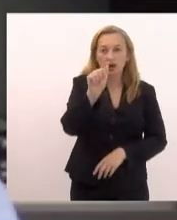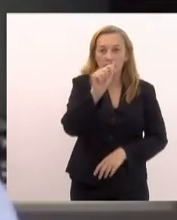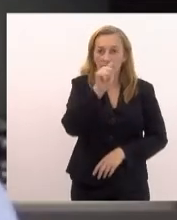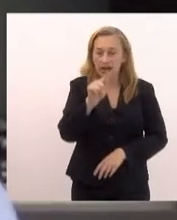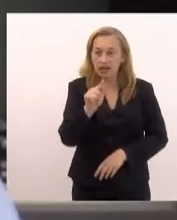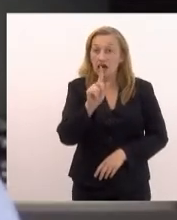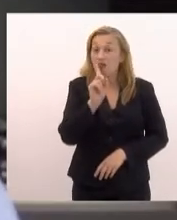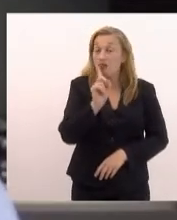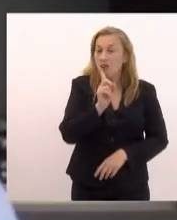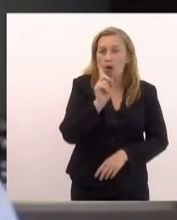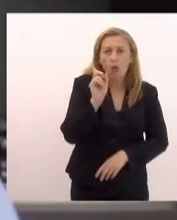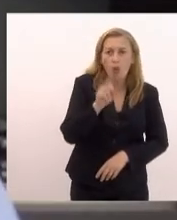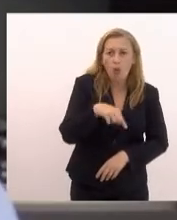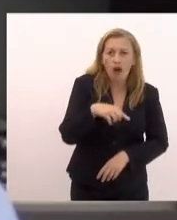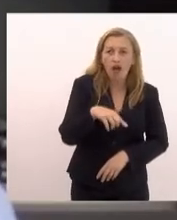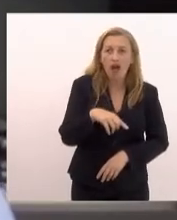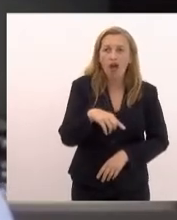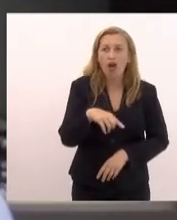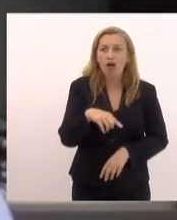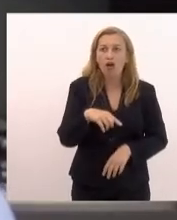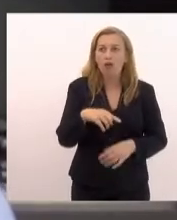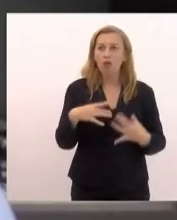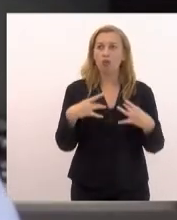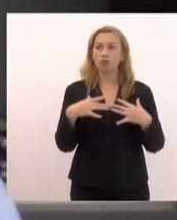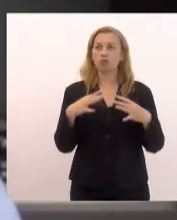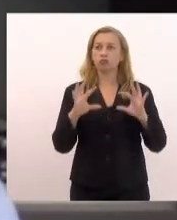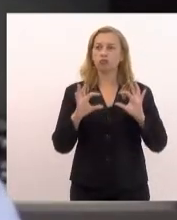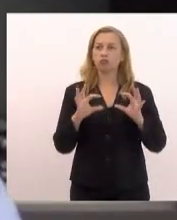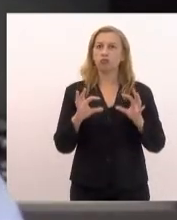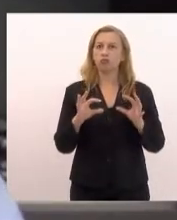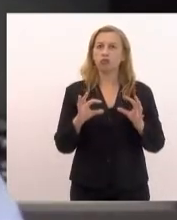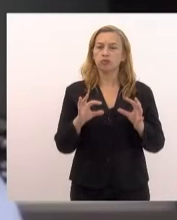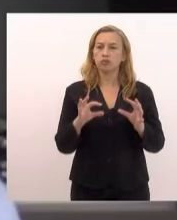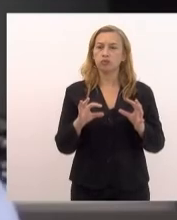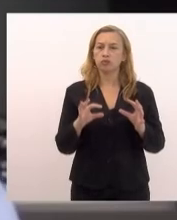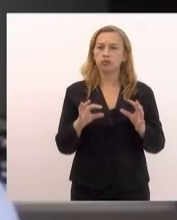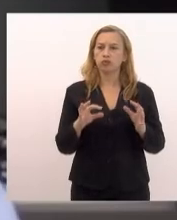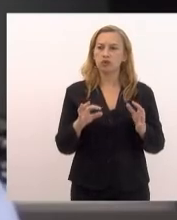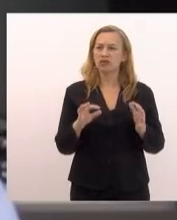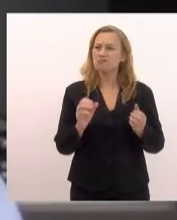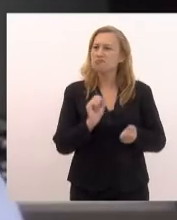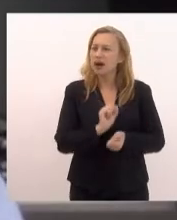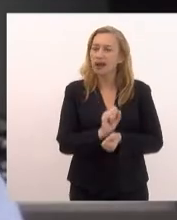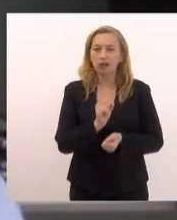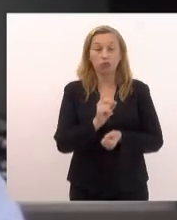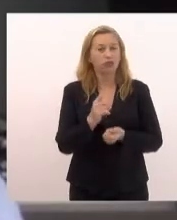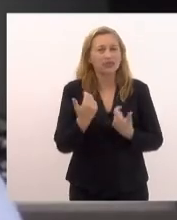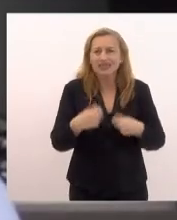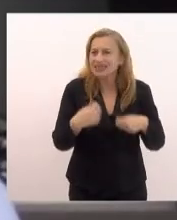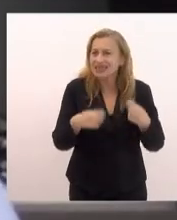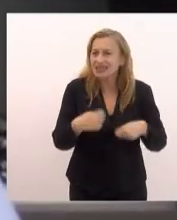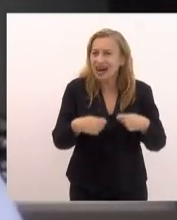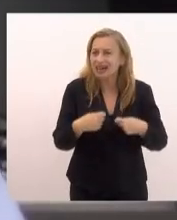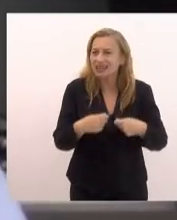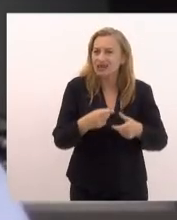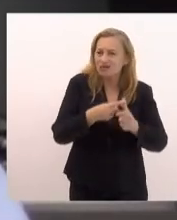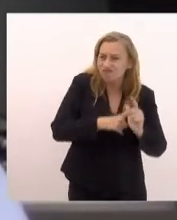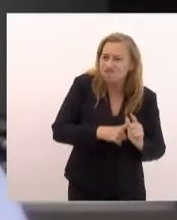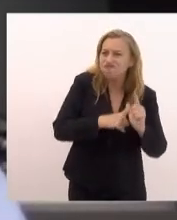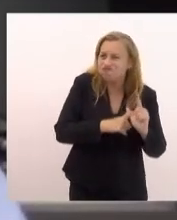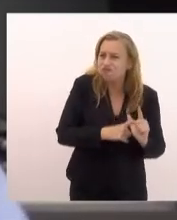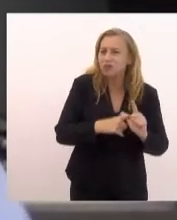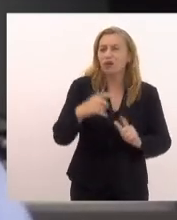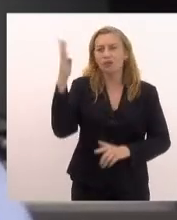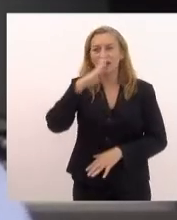é uma commodity, então não há necessidade, não é, de que o Brasil fique nessa dependência